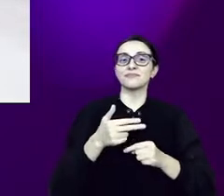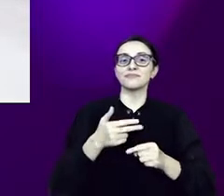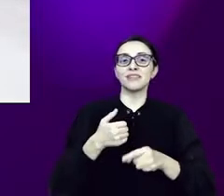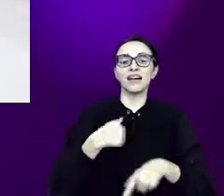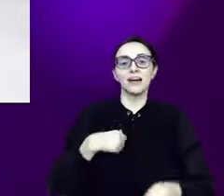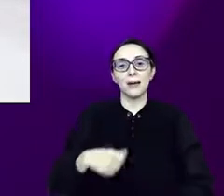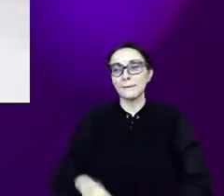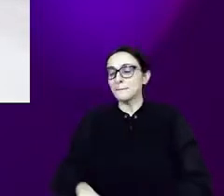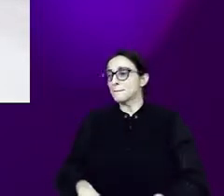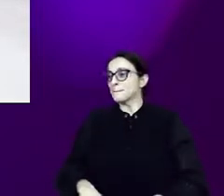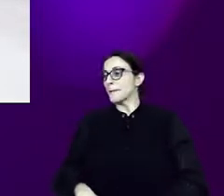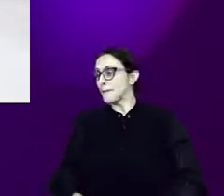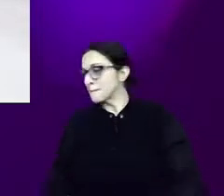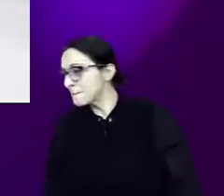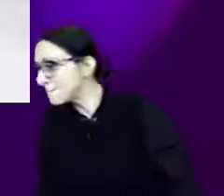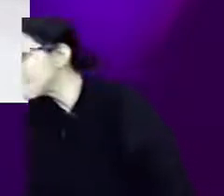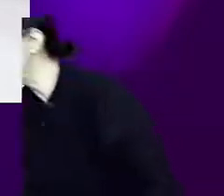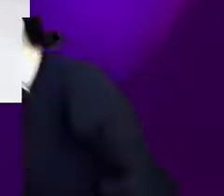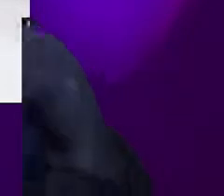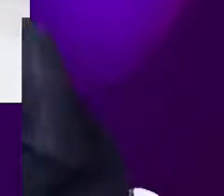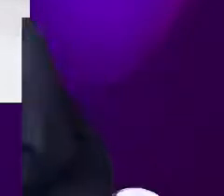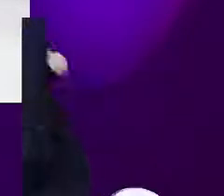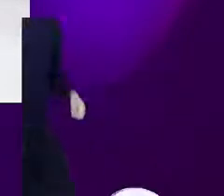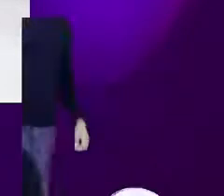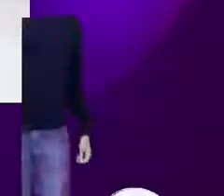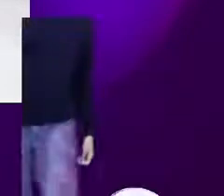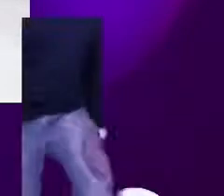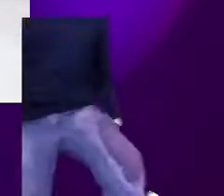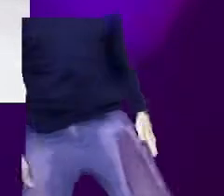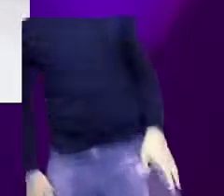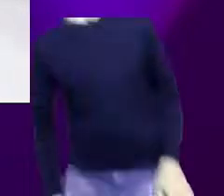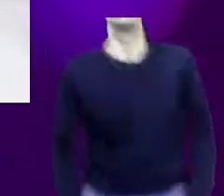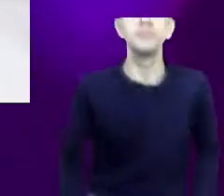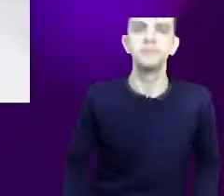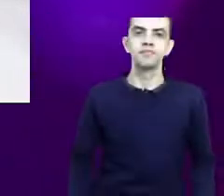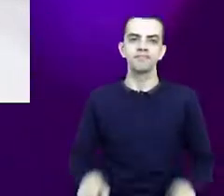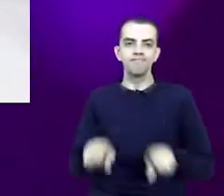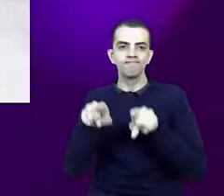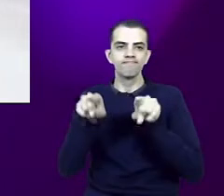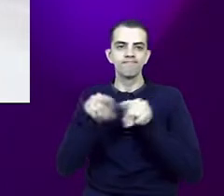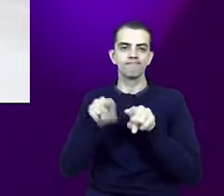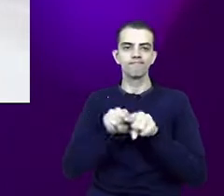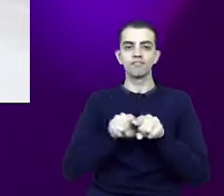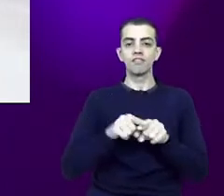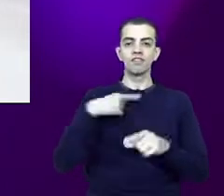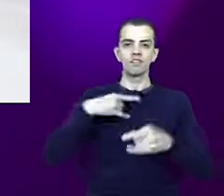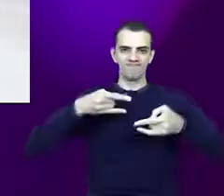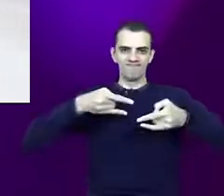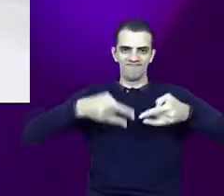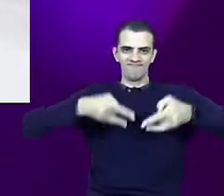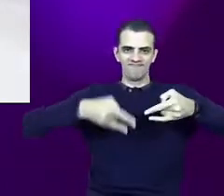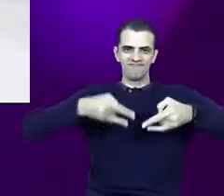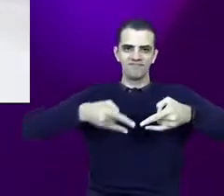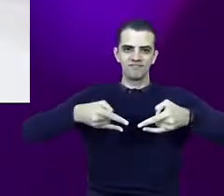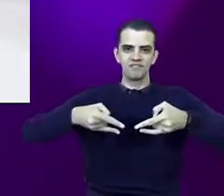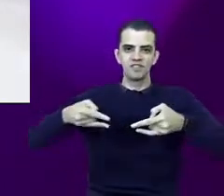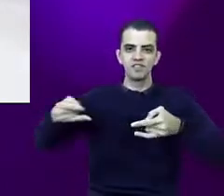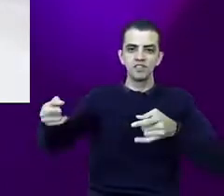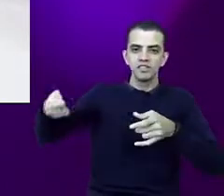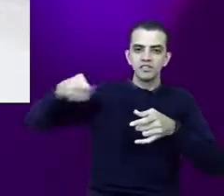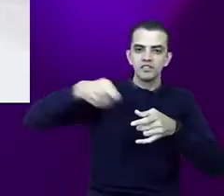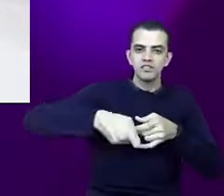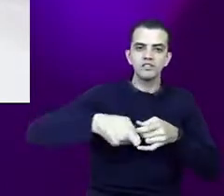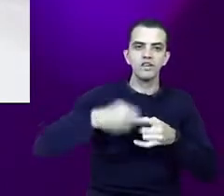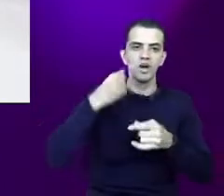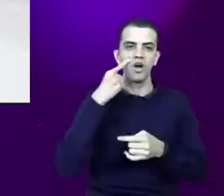do componente acetabular. Então, também diante da presença do braço robótico, na tela, no sistema,